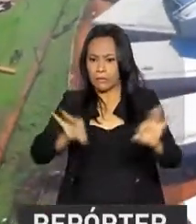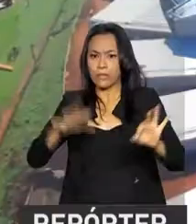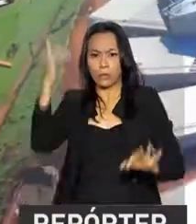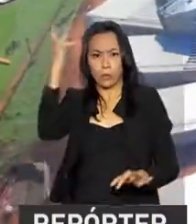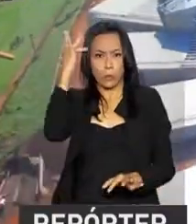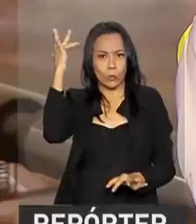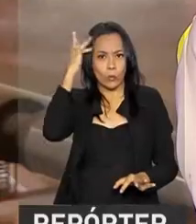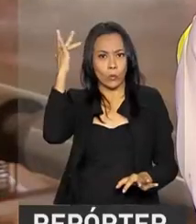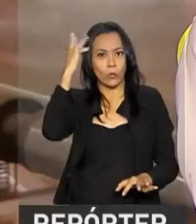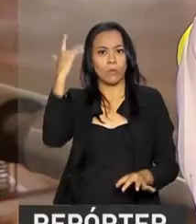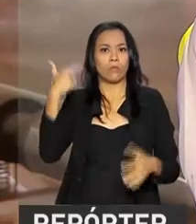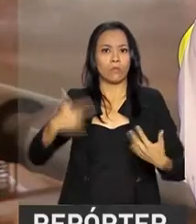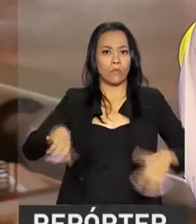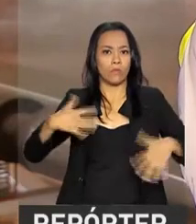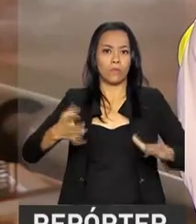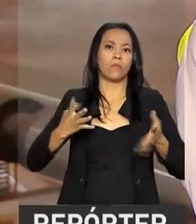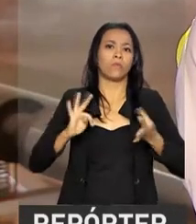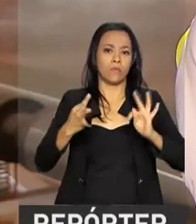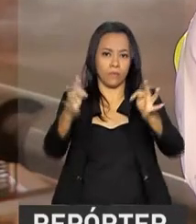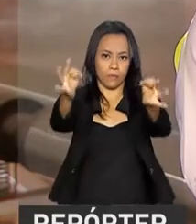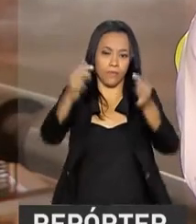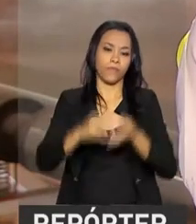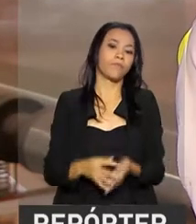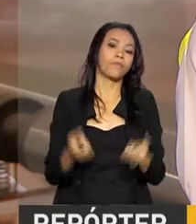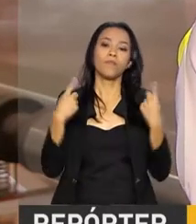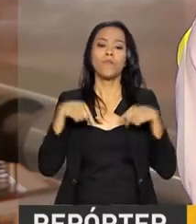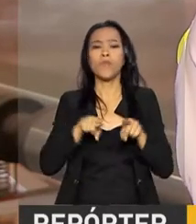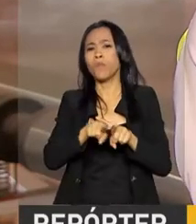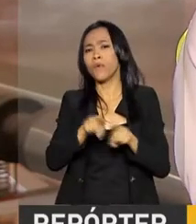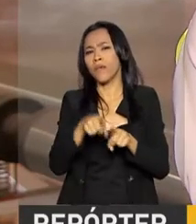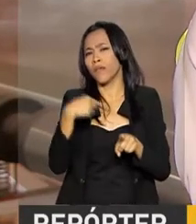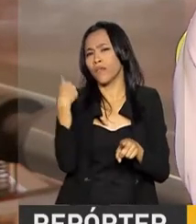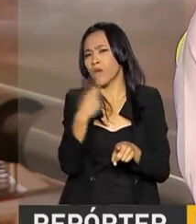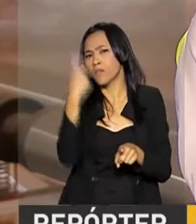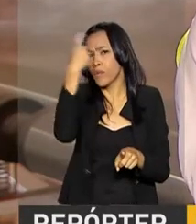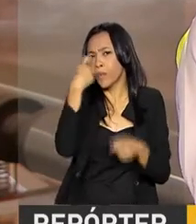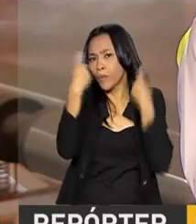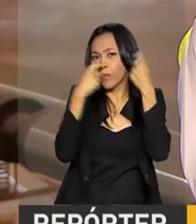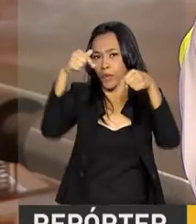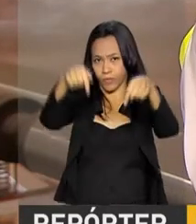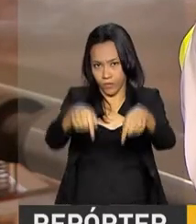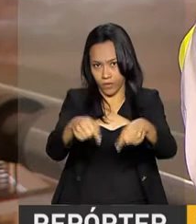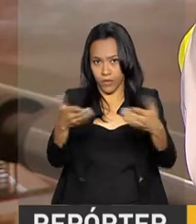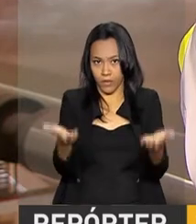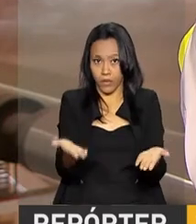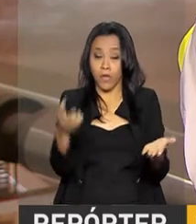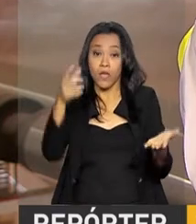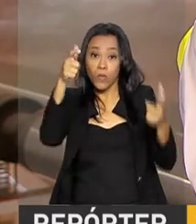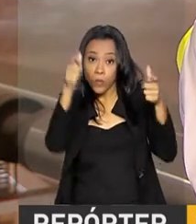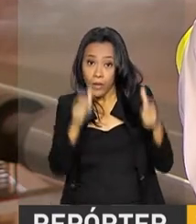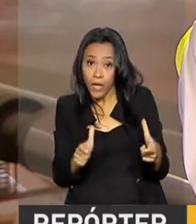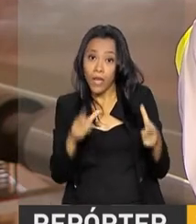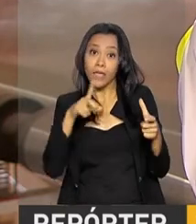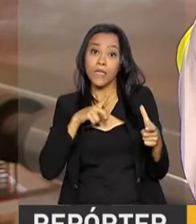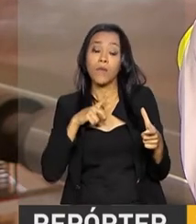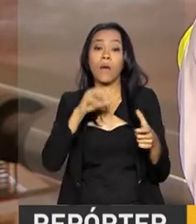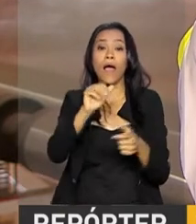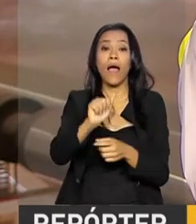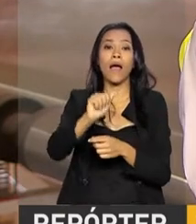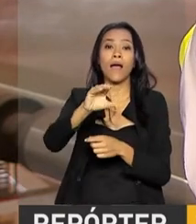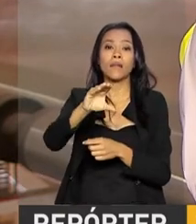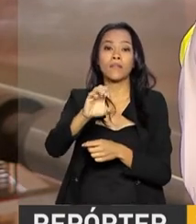altíssima precisão. O que a gente se preocupa com essa edificação? Em que a região onde tem os aceleradores